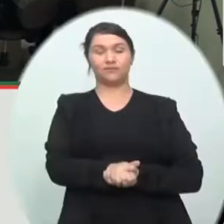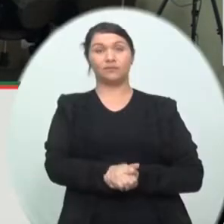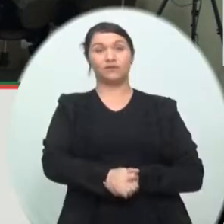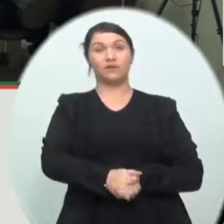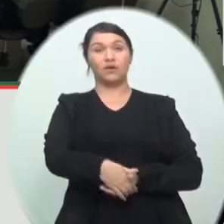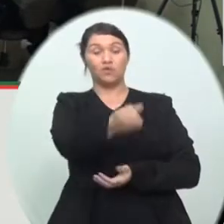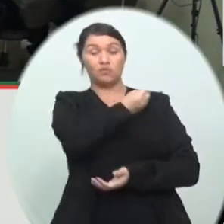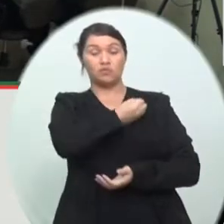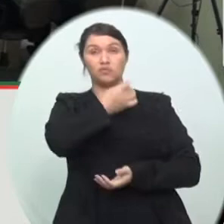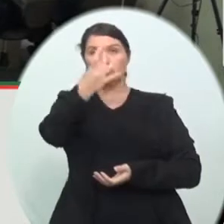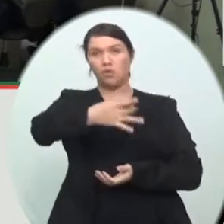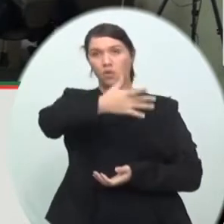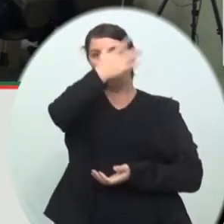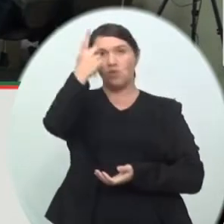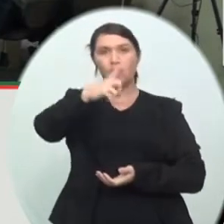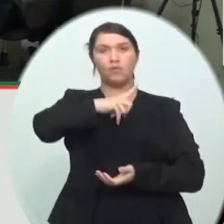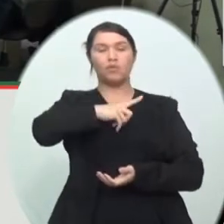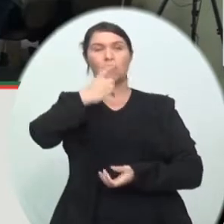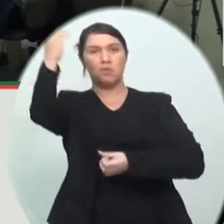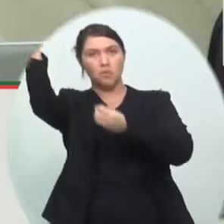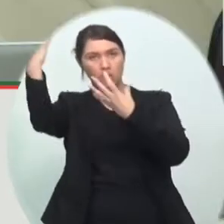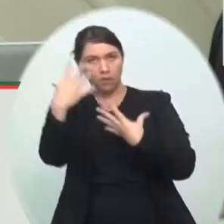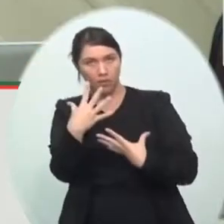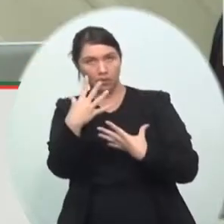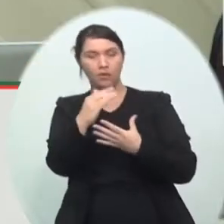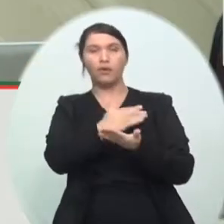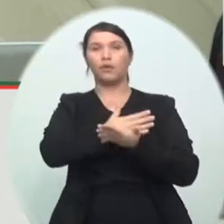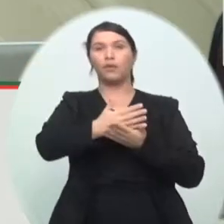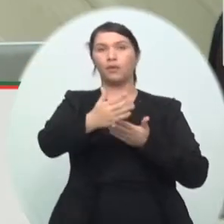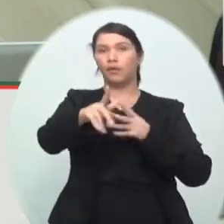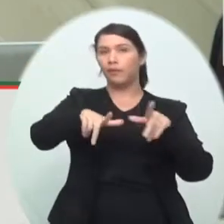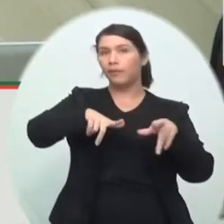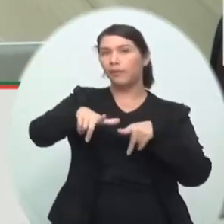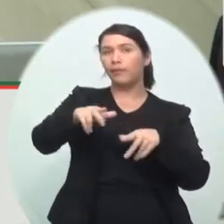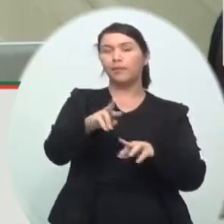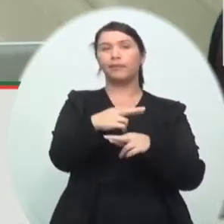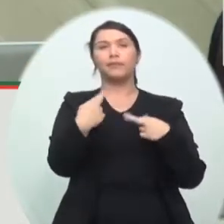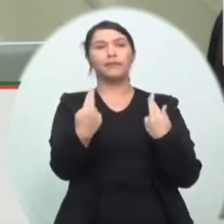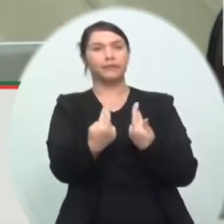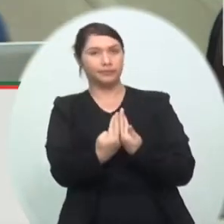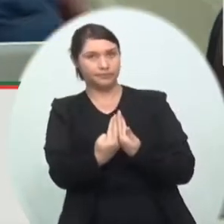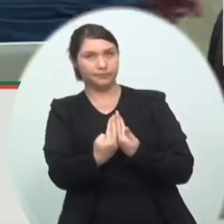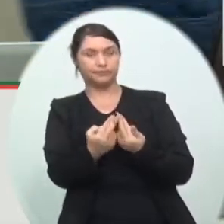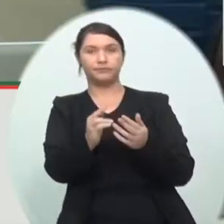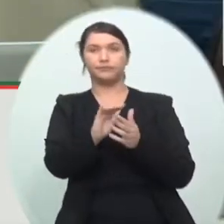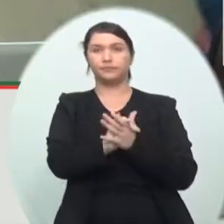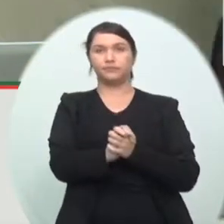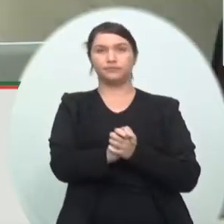Havendo quórum regimental e sob a proteção de Deus, iniciamos os trabalhos da presente sessão.